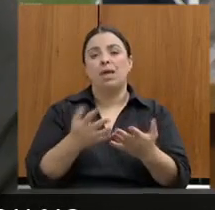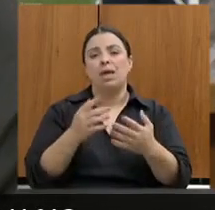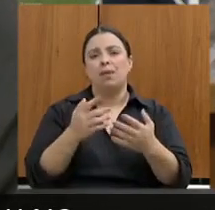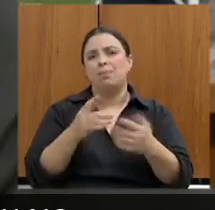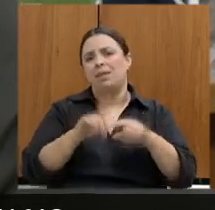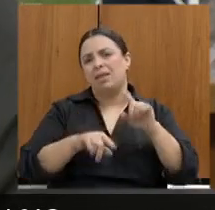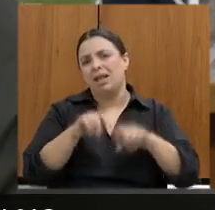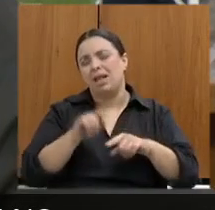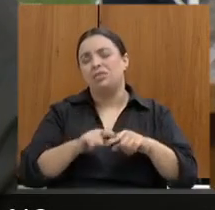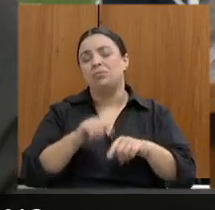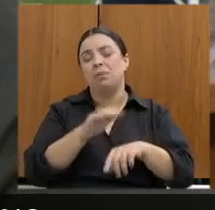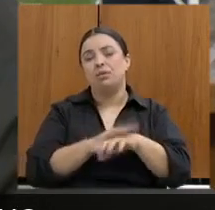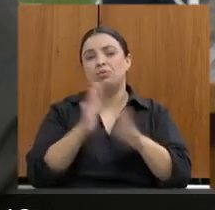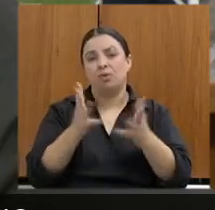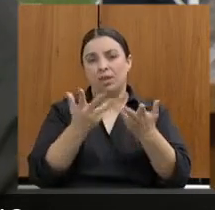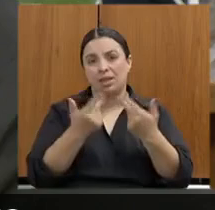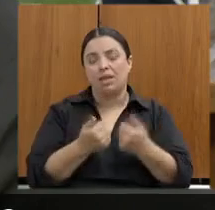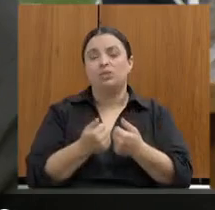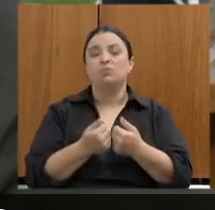próximo